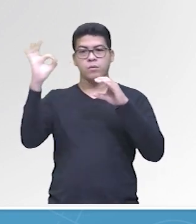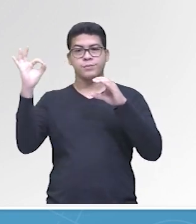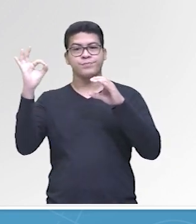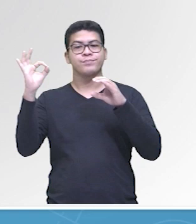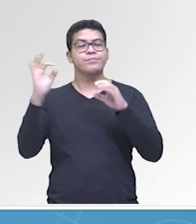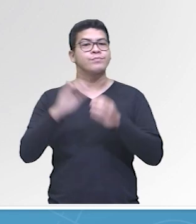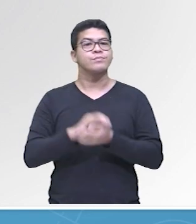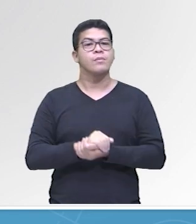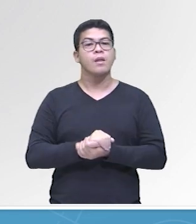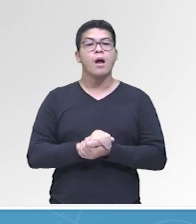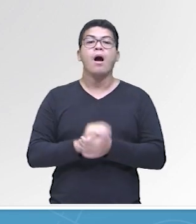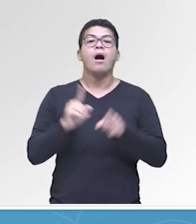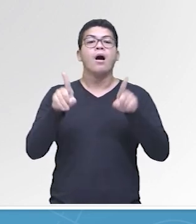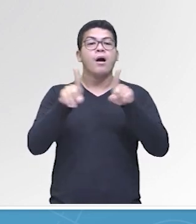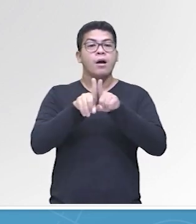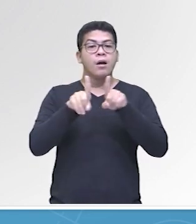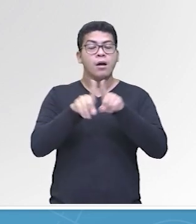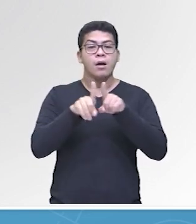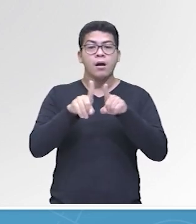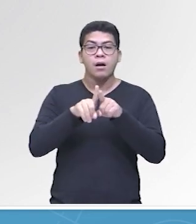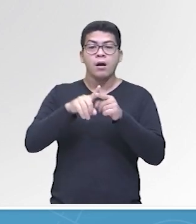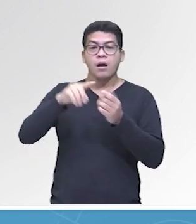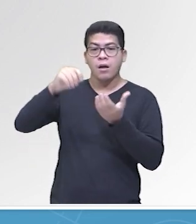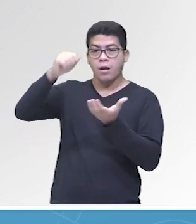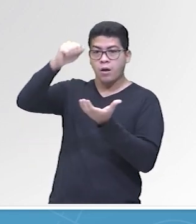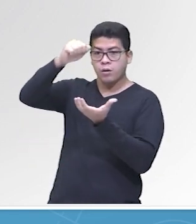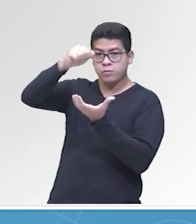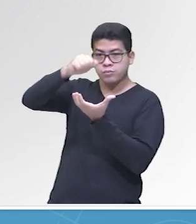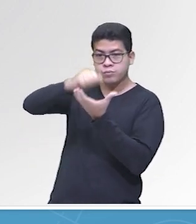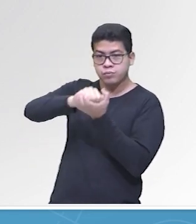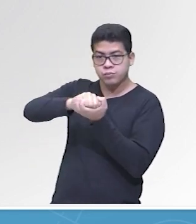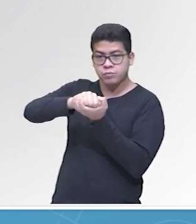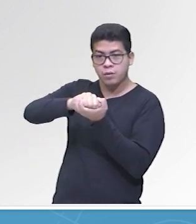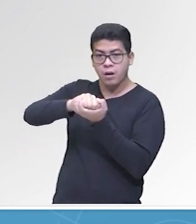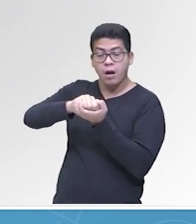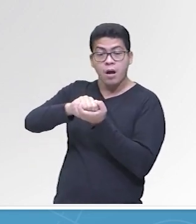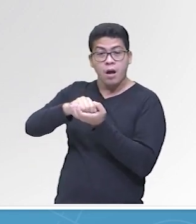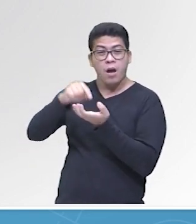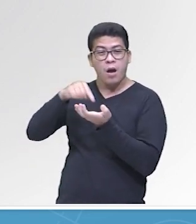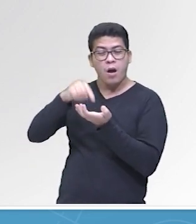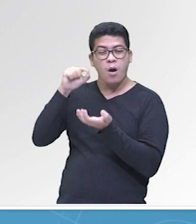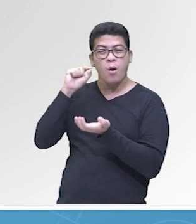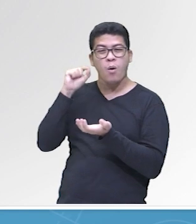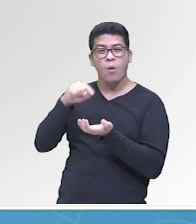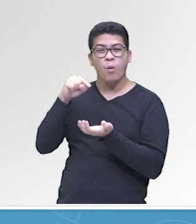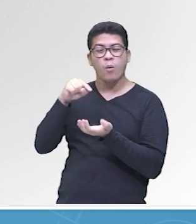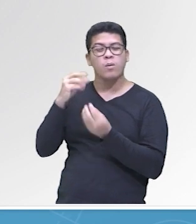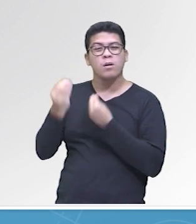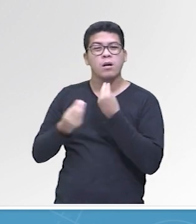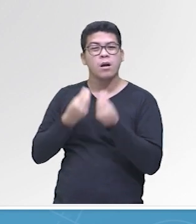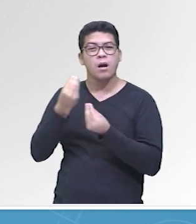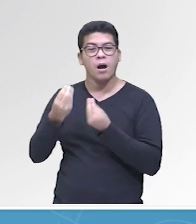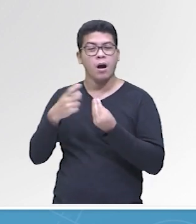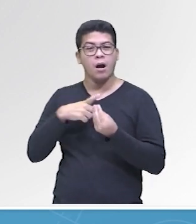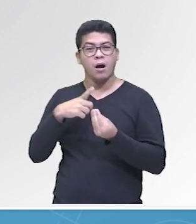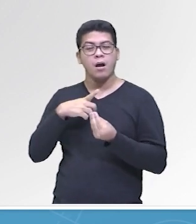celular. Temos também os ribossomos. Os ribossomos, eles são organelas extremamente importantes, porque eles